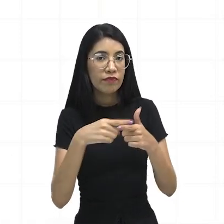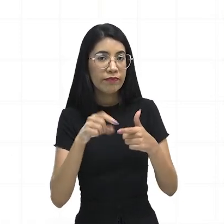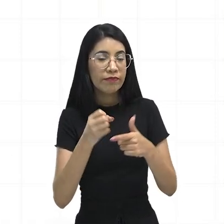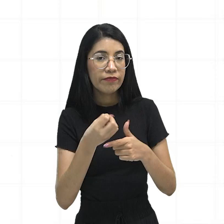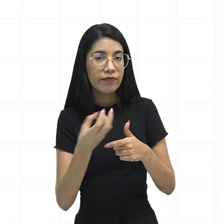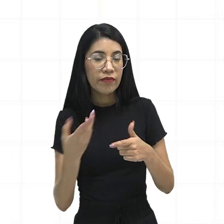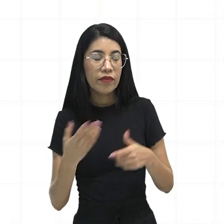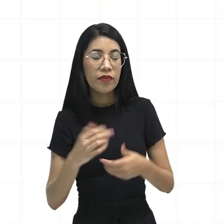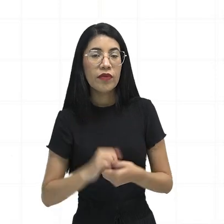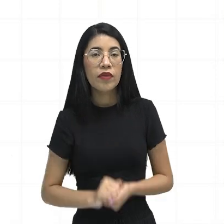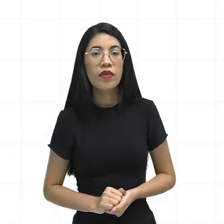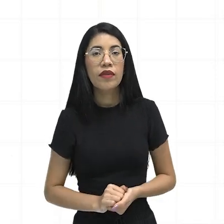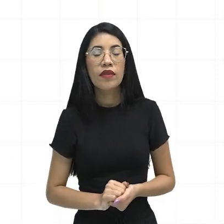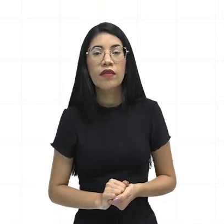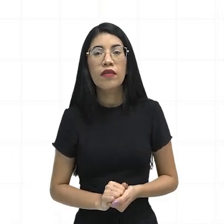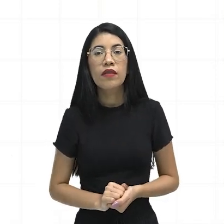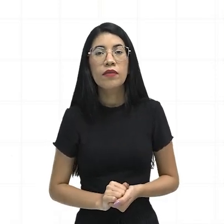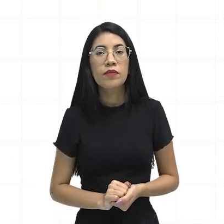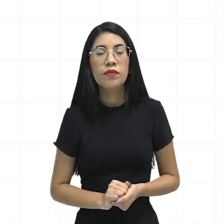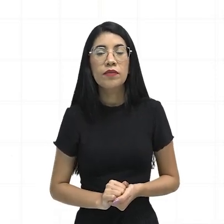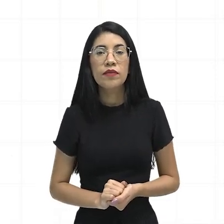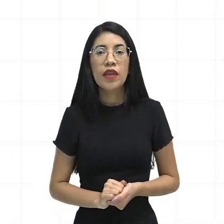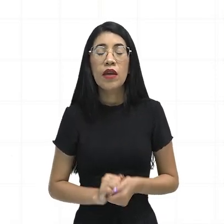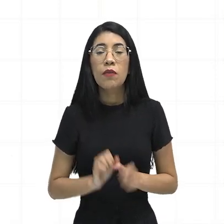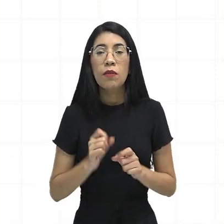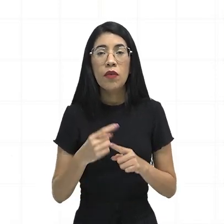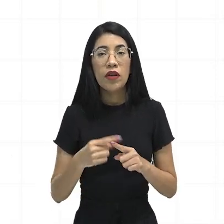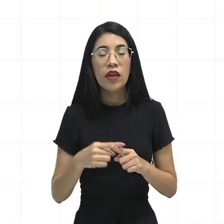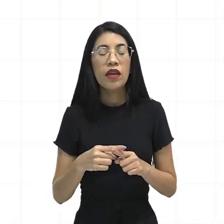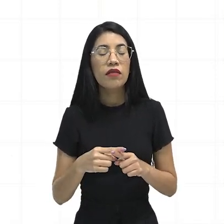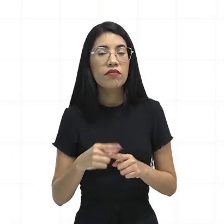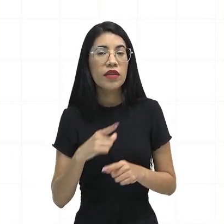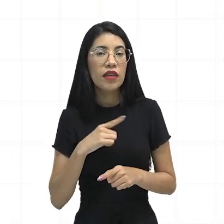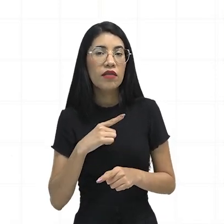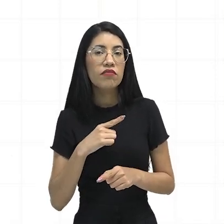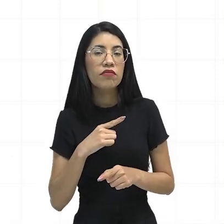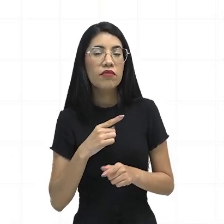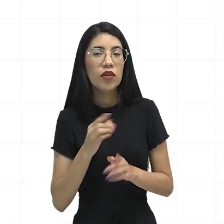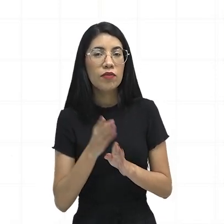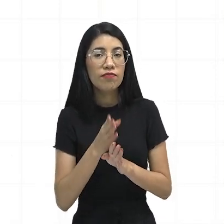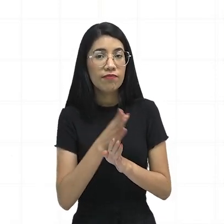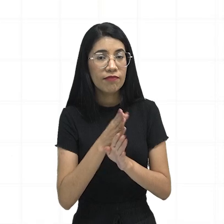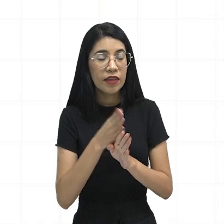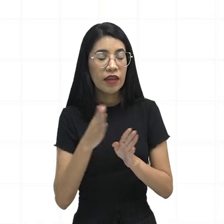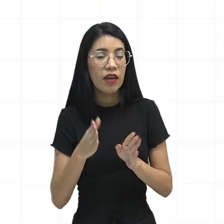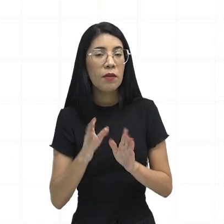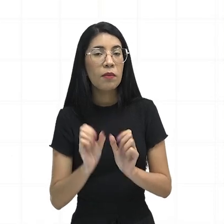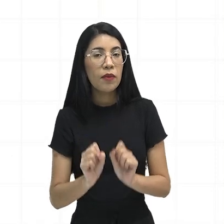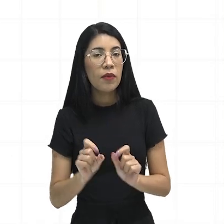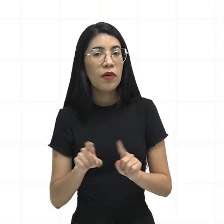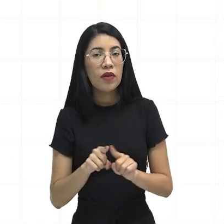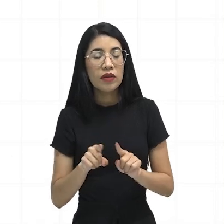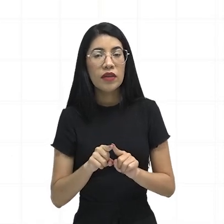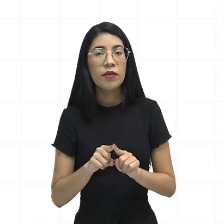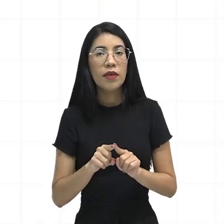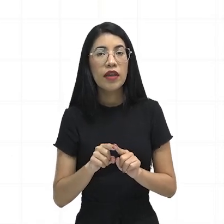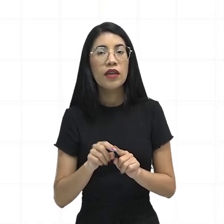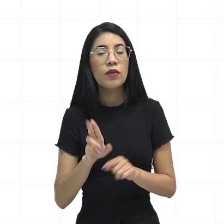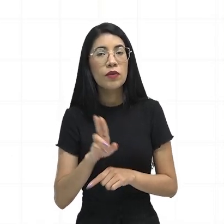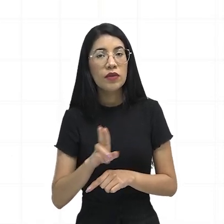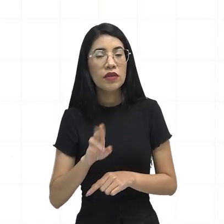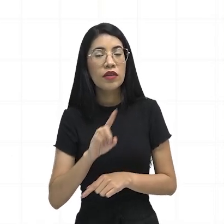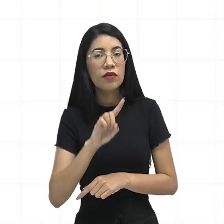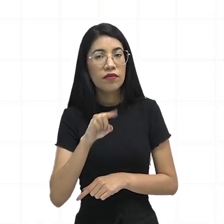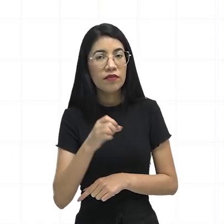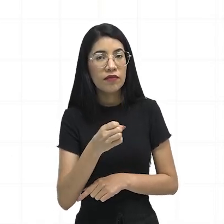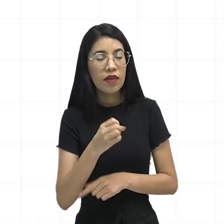por mais que eles sejam, aí nesse caso, inteiros ou naturais, eles podem ser, sim, escritos em forma de